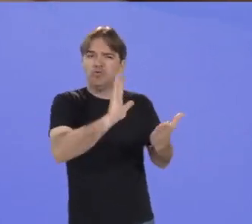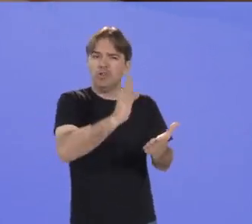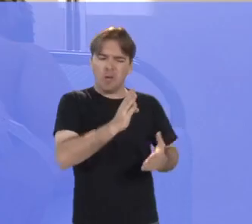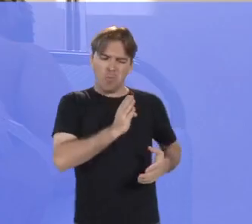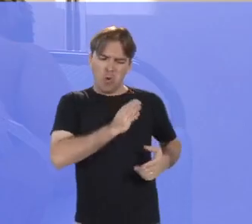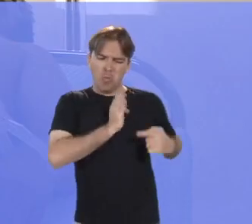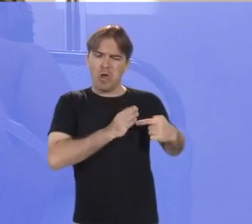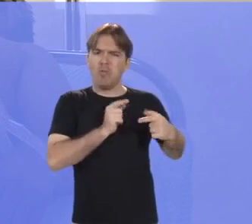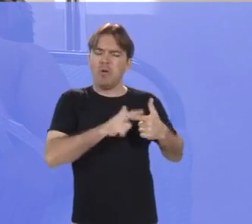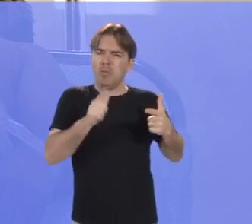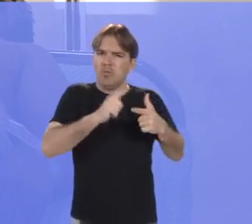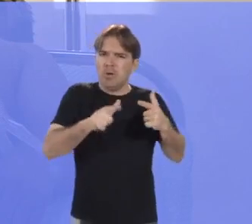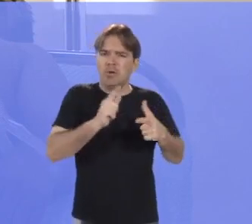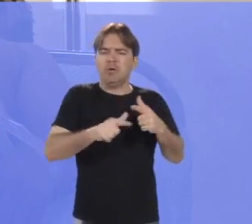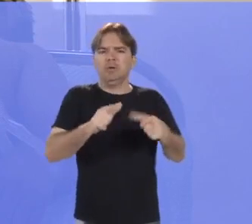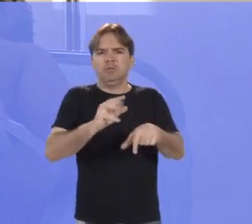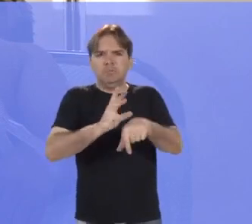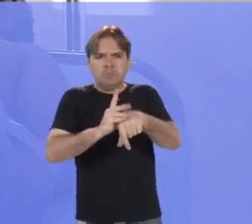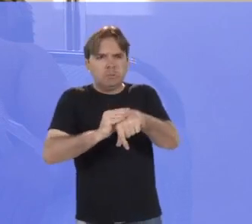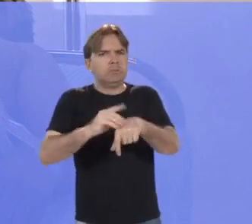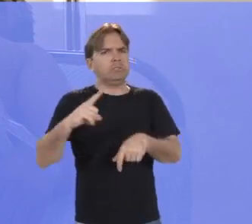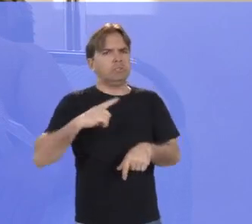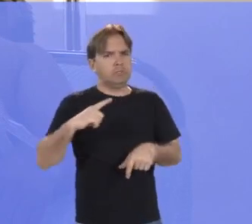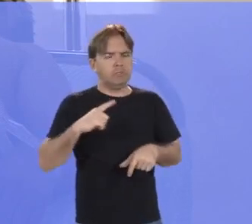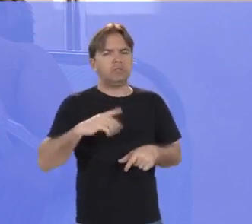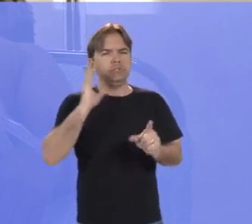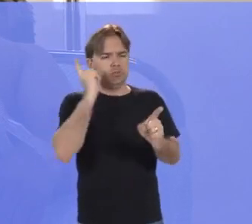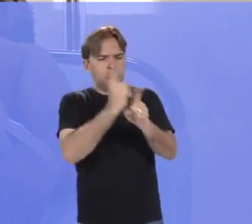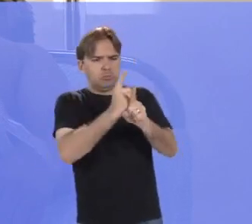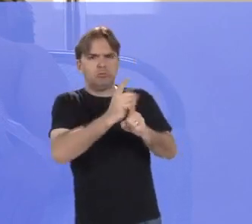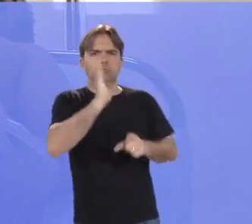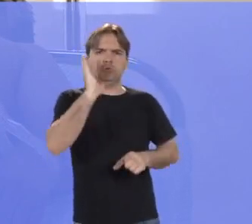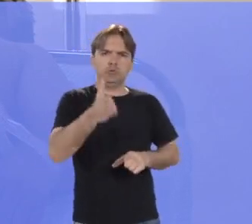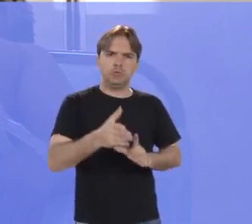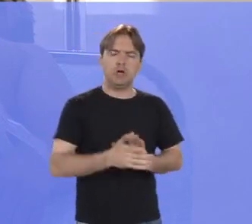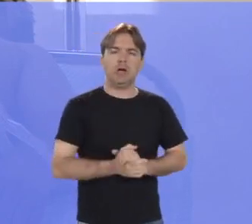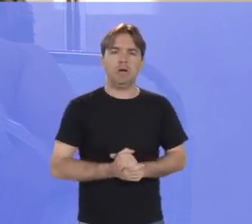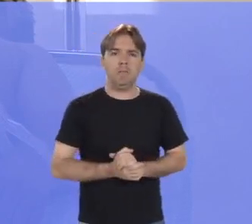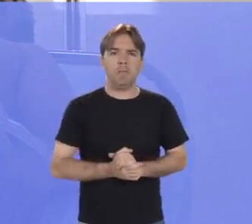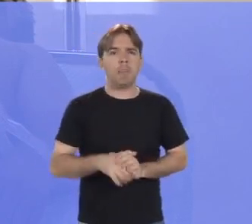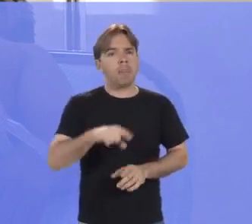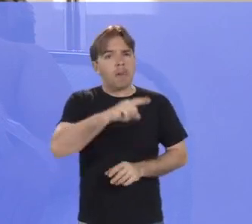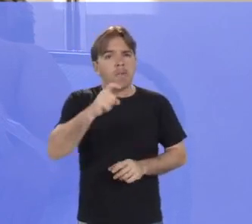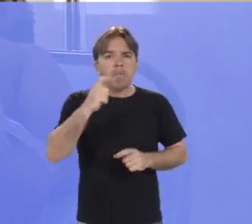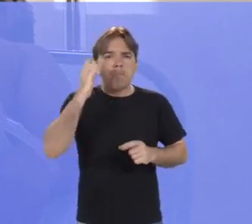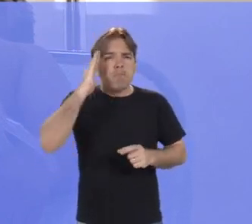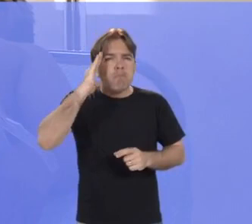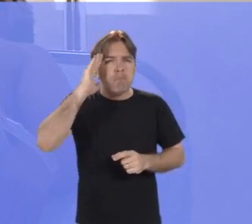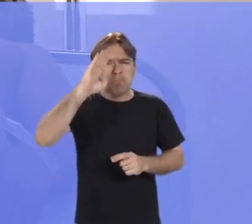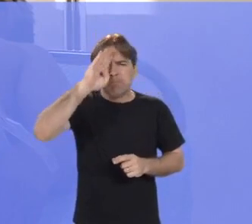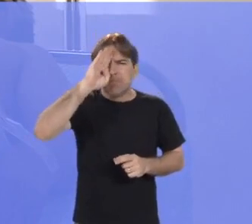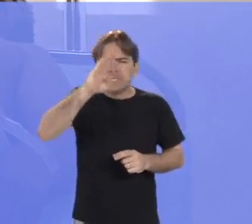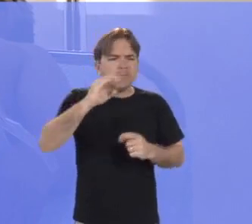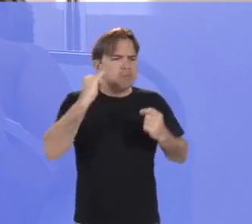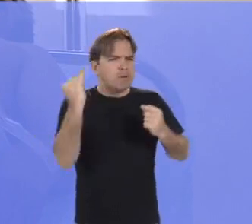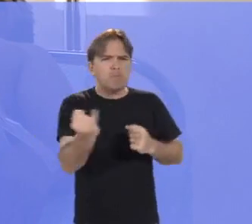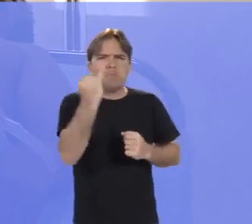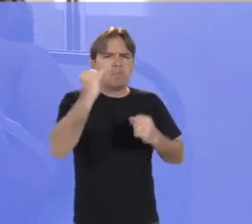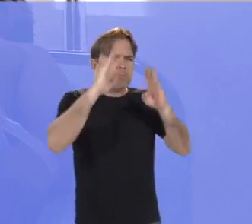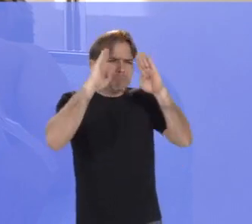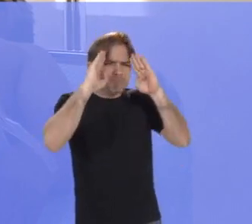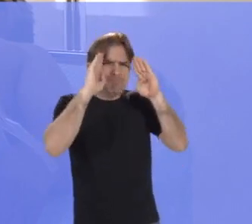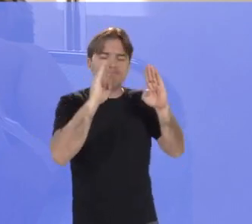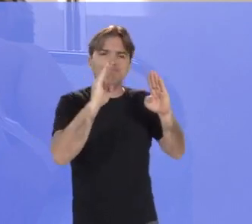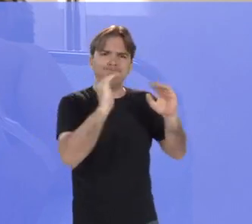inclusive clinicamente manifesta, mas de modo que o mais importante para nós nesse momento é que